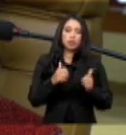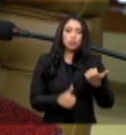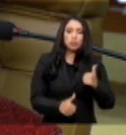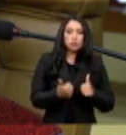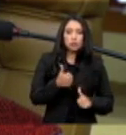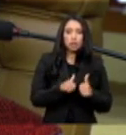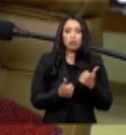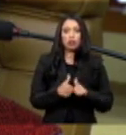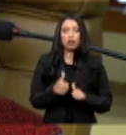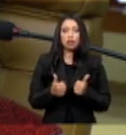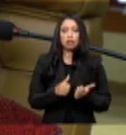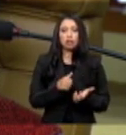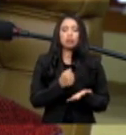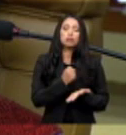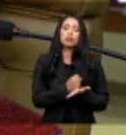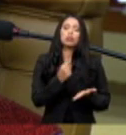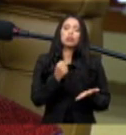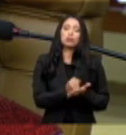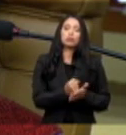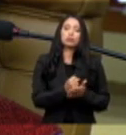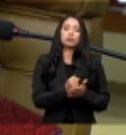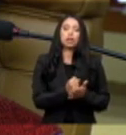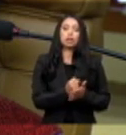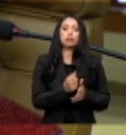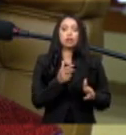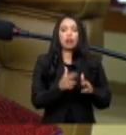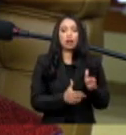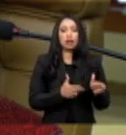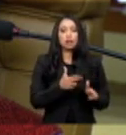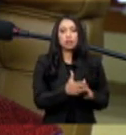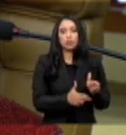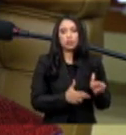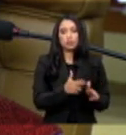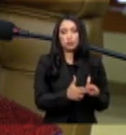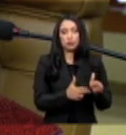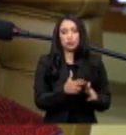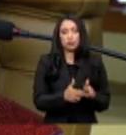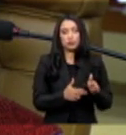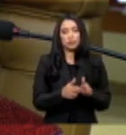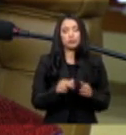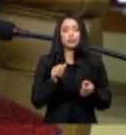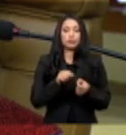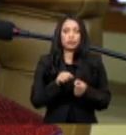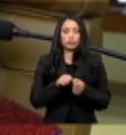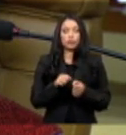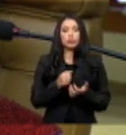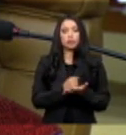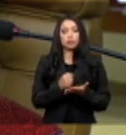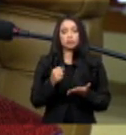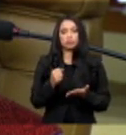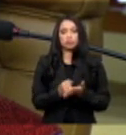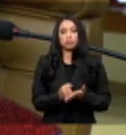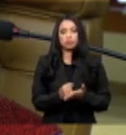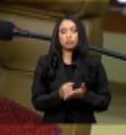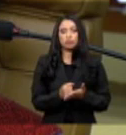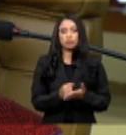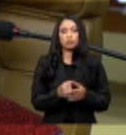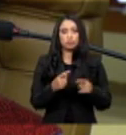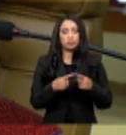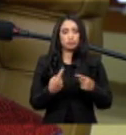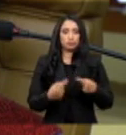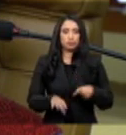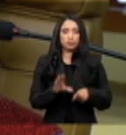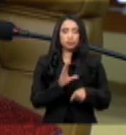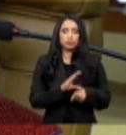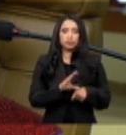execução dos contratos de concessão de ferrovias a menos de 1/3 do período já executado, e arguia a inconstitucionalidade, como